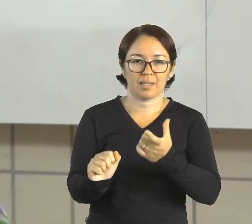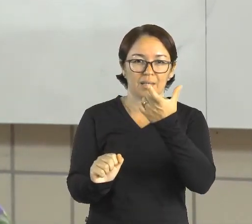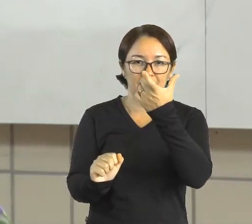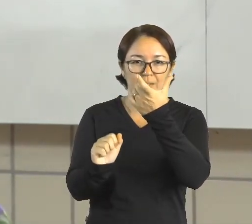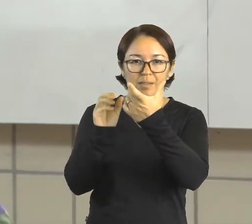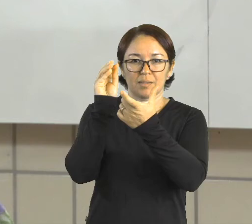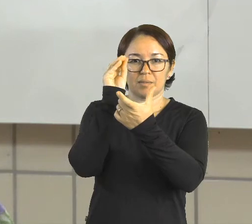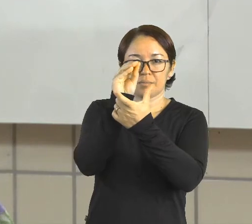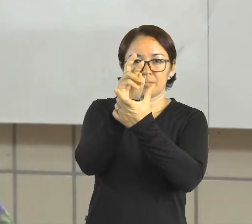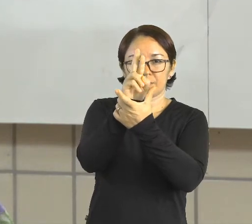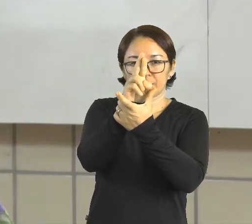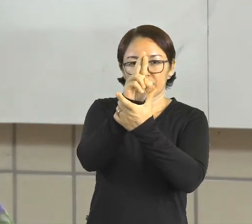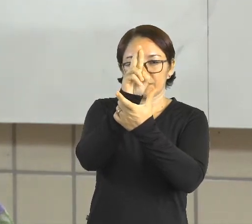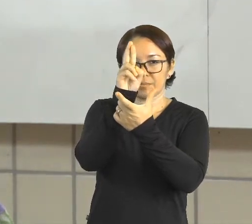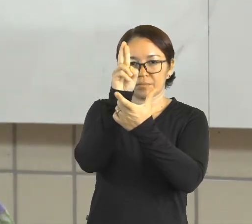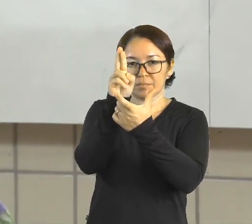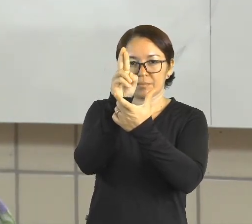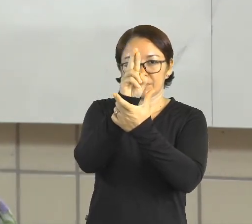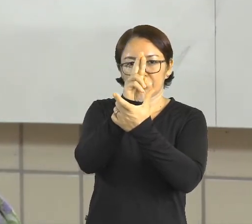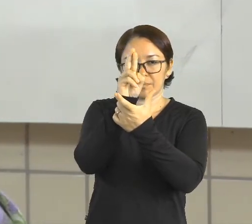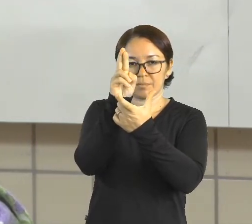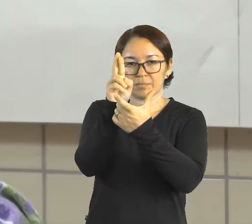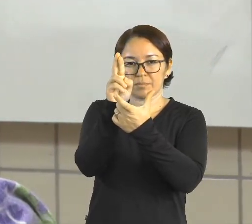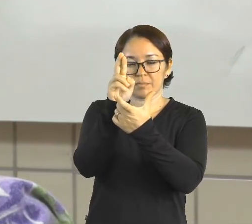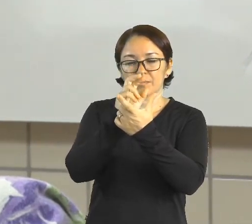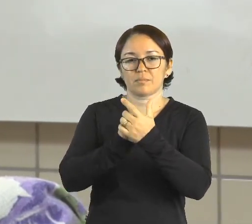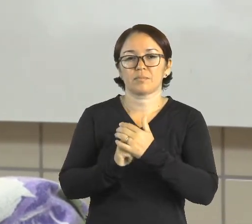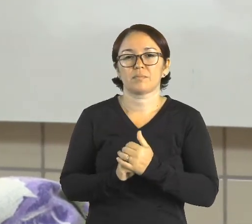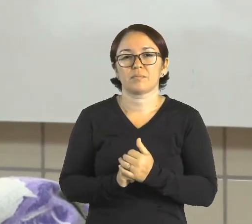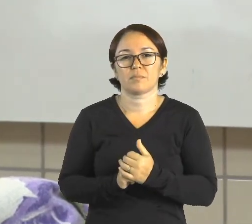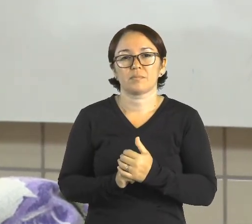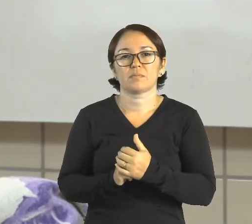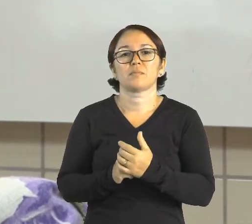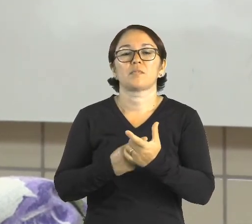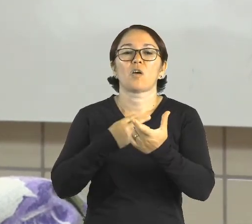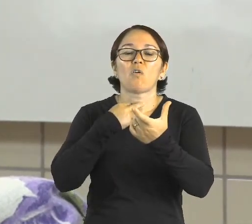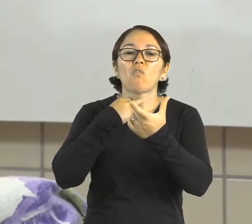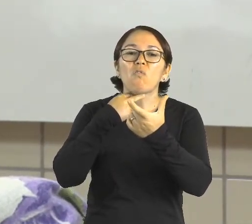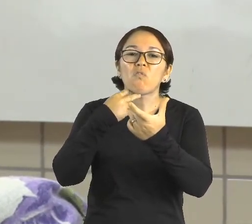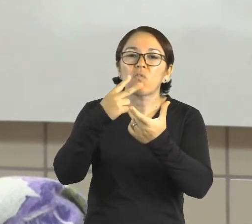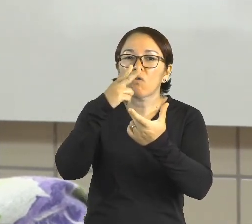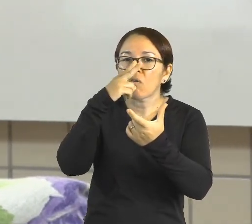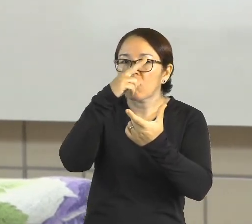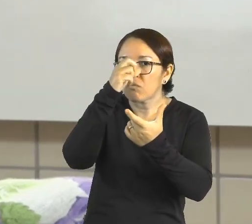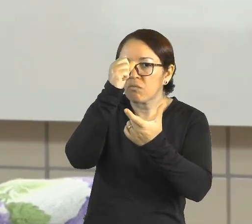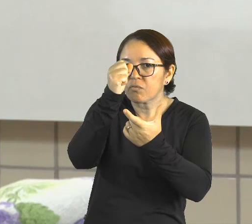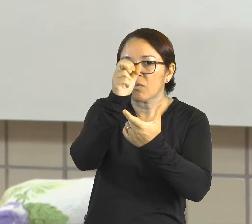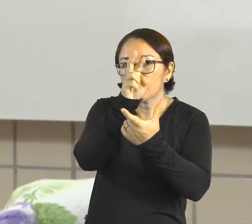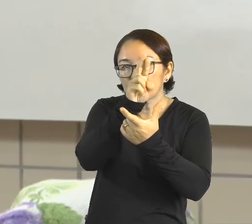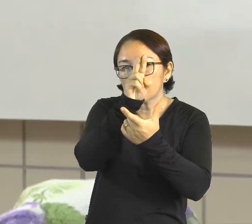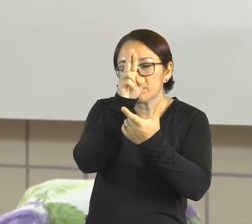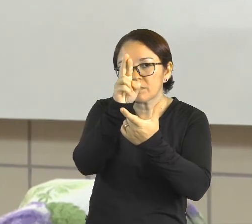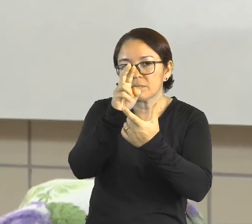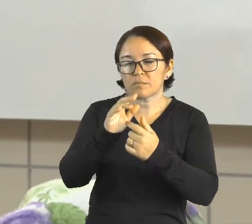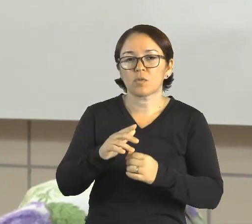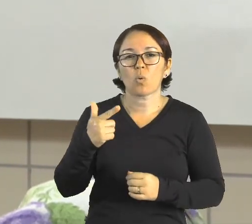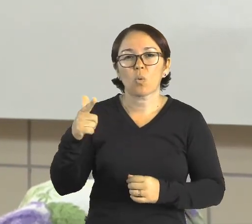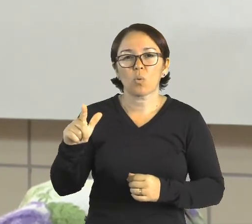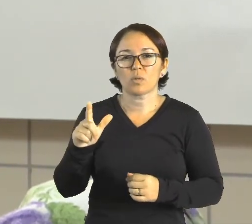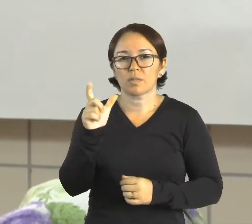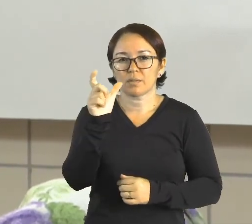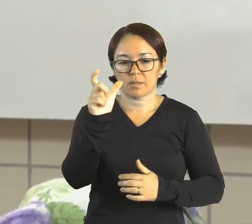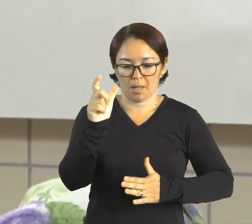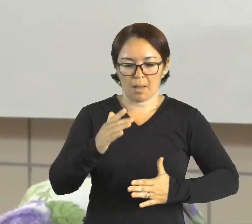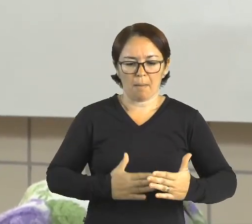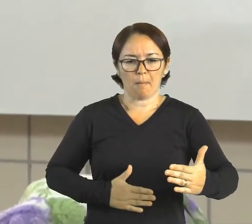quem? De 2 vogais. Então ele está forte porque está junto. A palavra barrigão, os